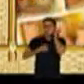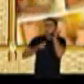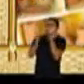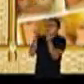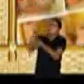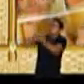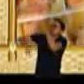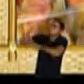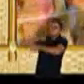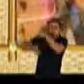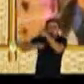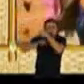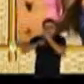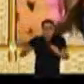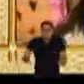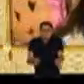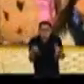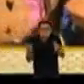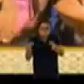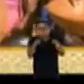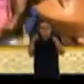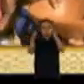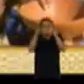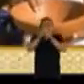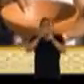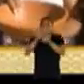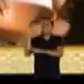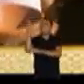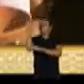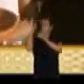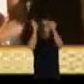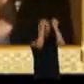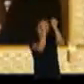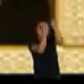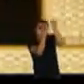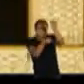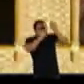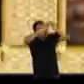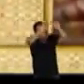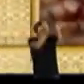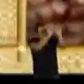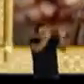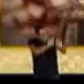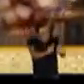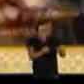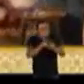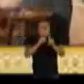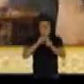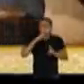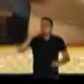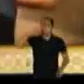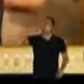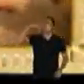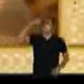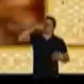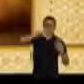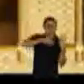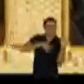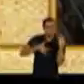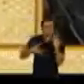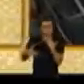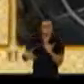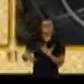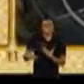do barro sem os nossos ceramistas, da madeira sem a nossa arte santeira, da rima sem os nossos